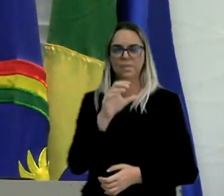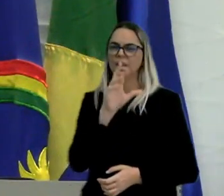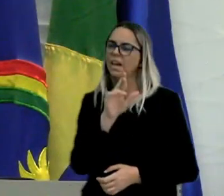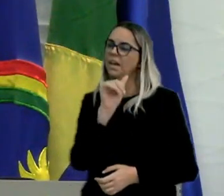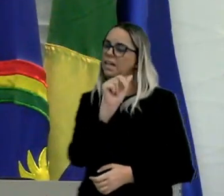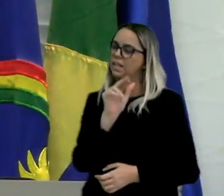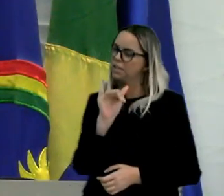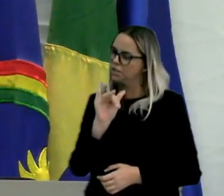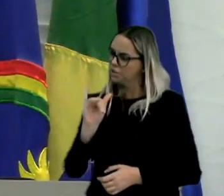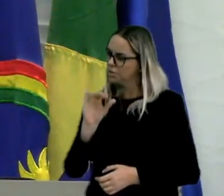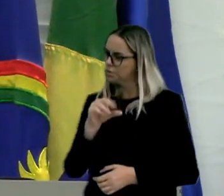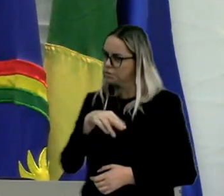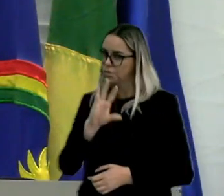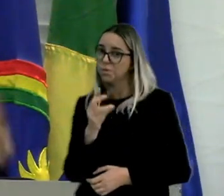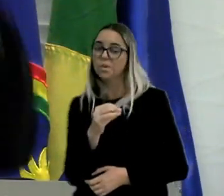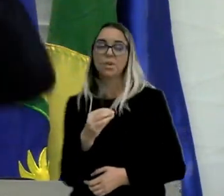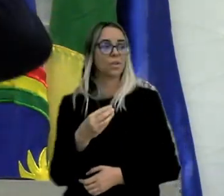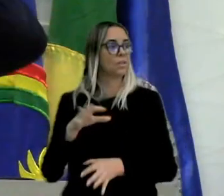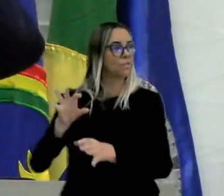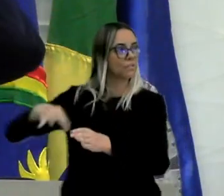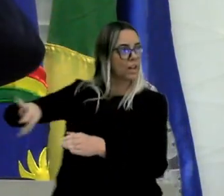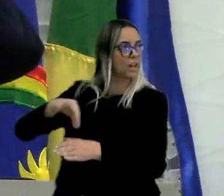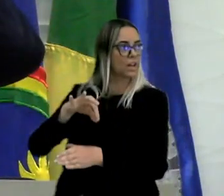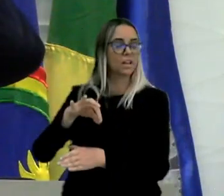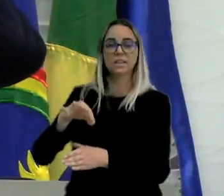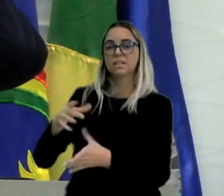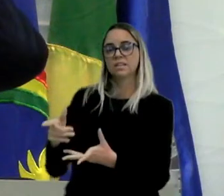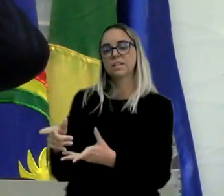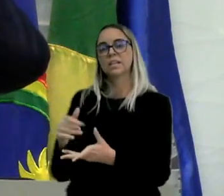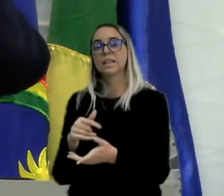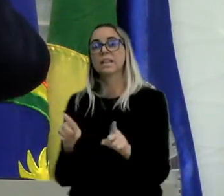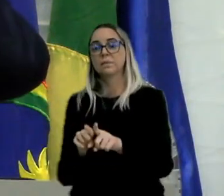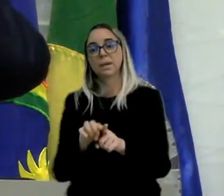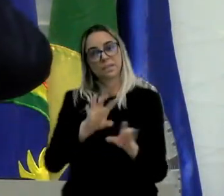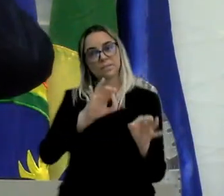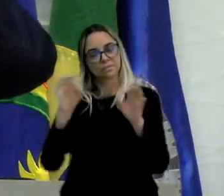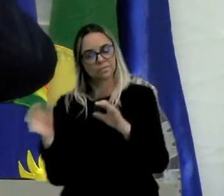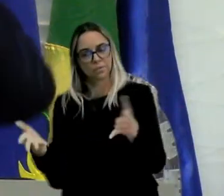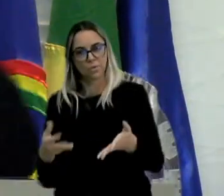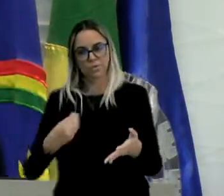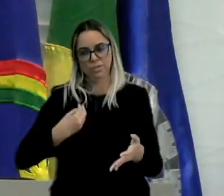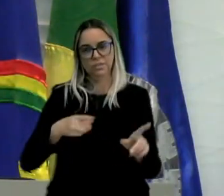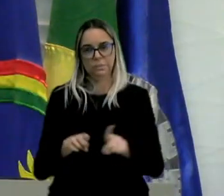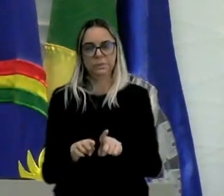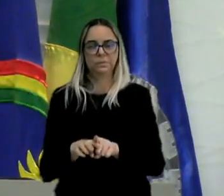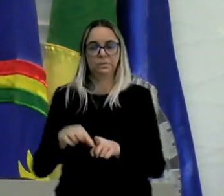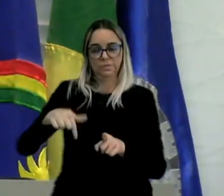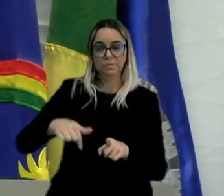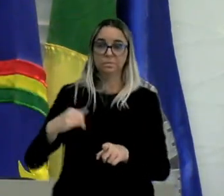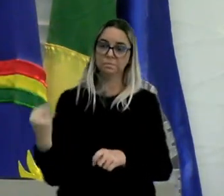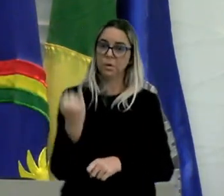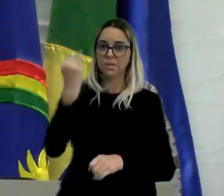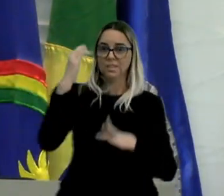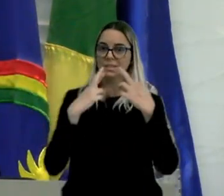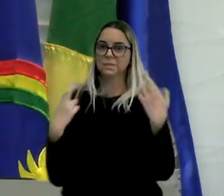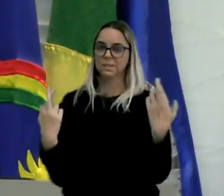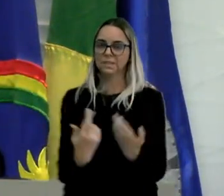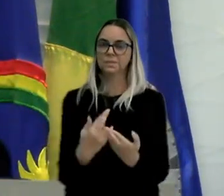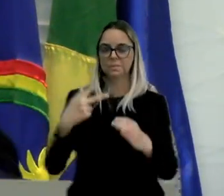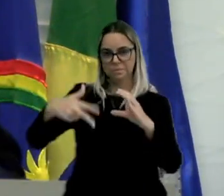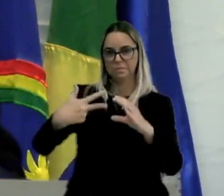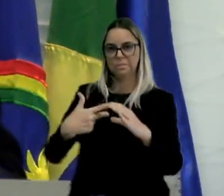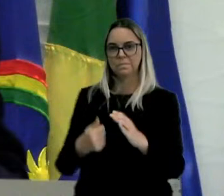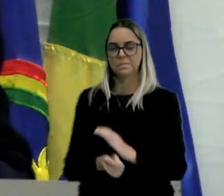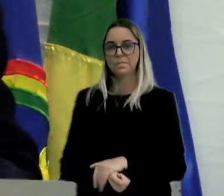Espírito Santo tá presente e outras pessoas né assistindo essa tão importante reunião hoje aqui na casa Legislativa senhor